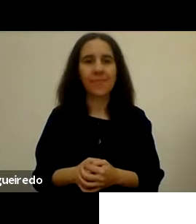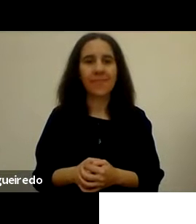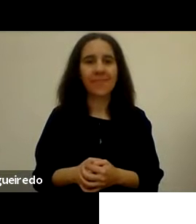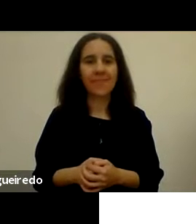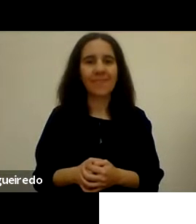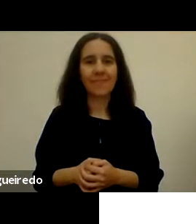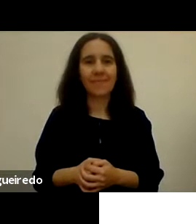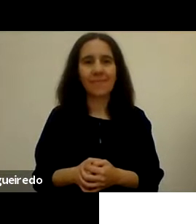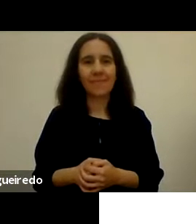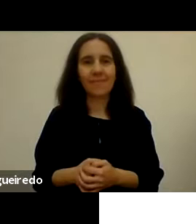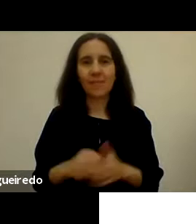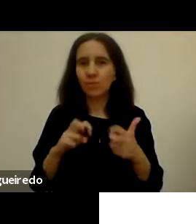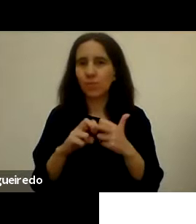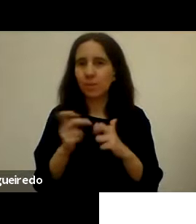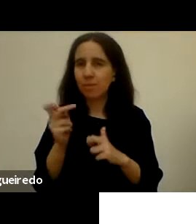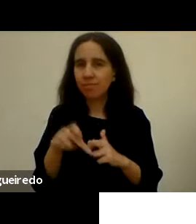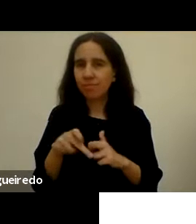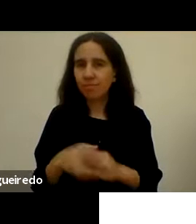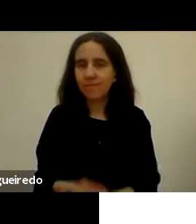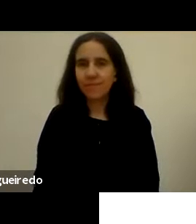Estamos aqui com um problema